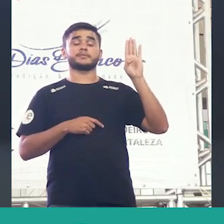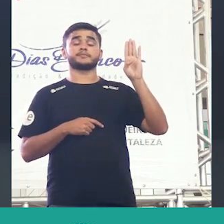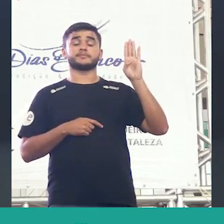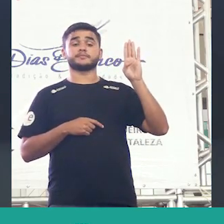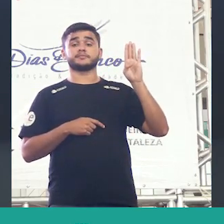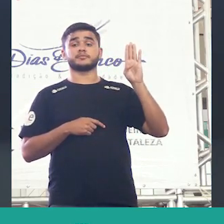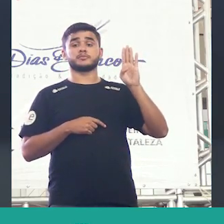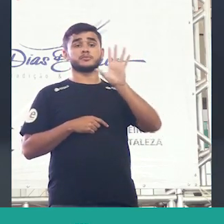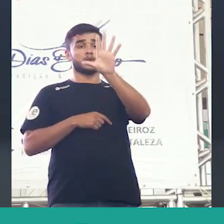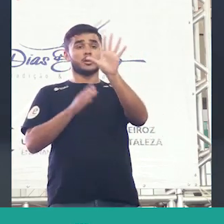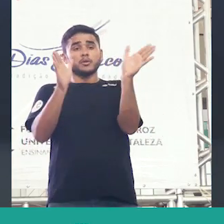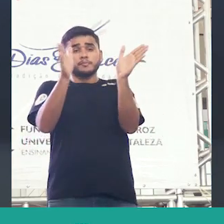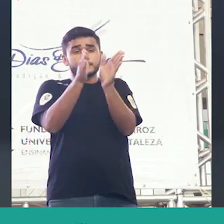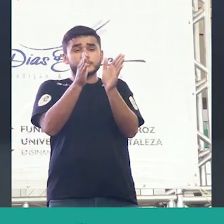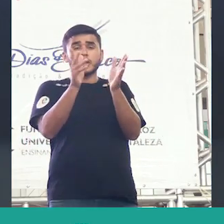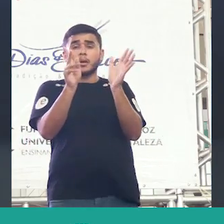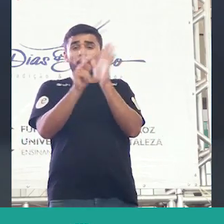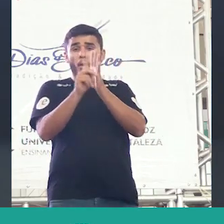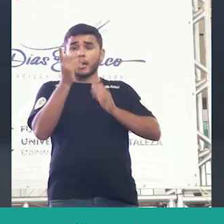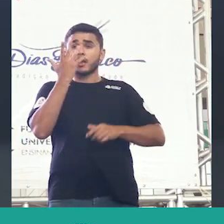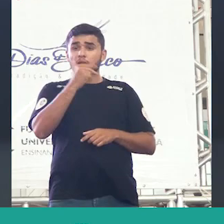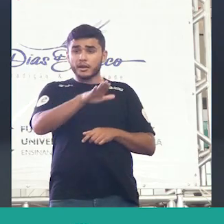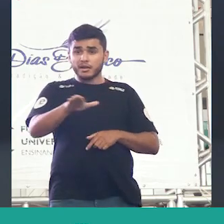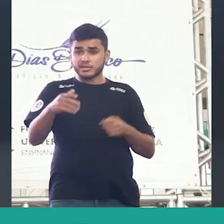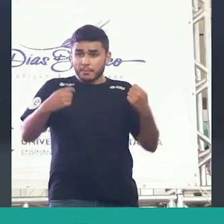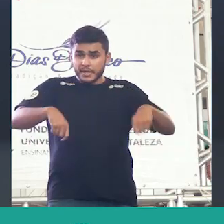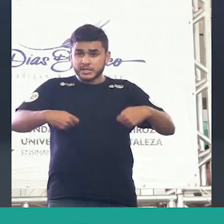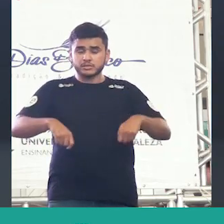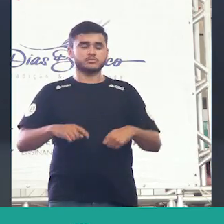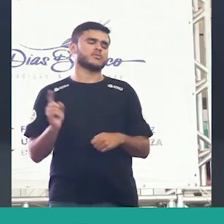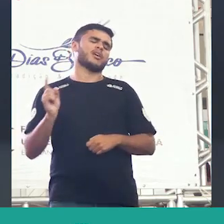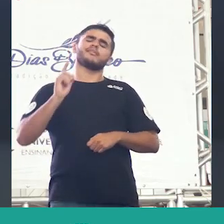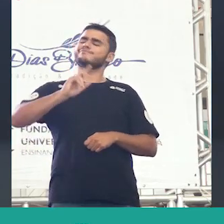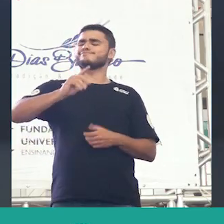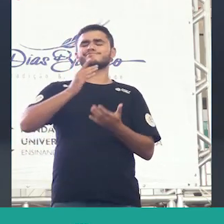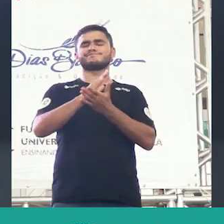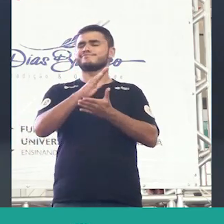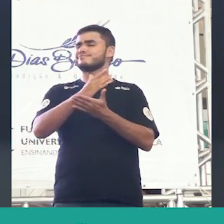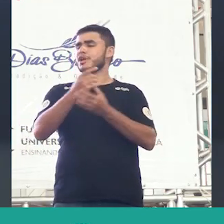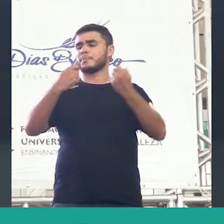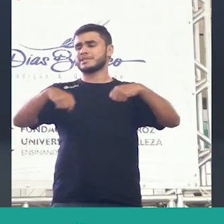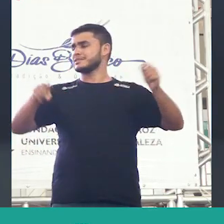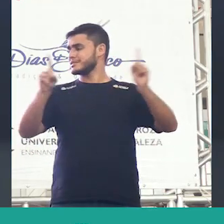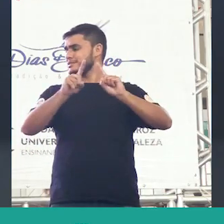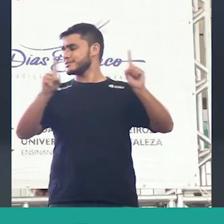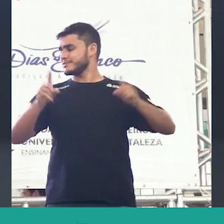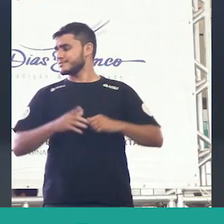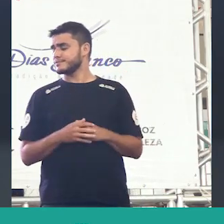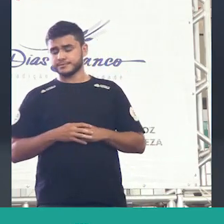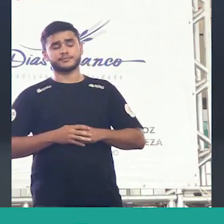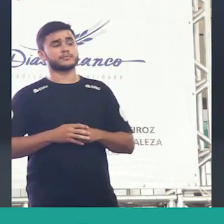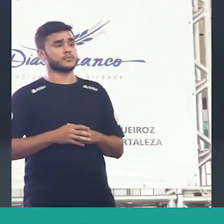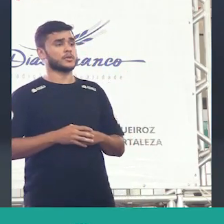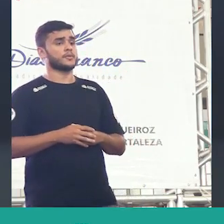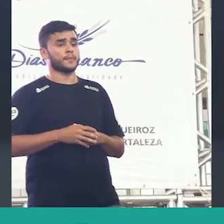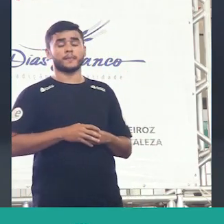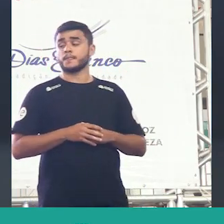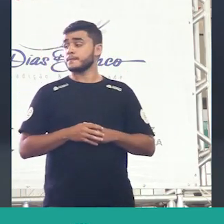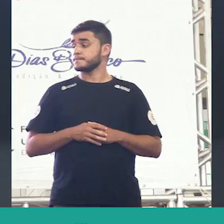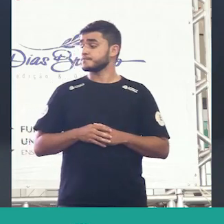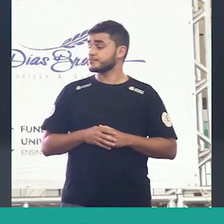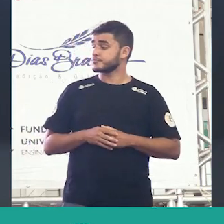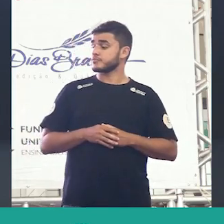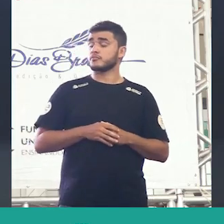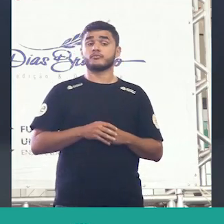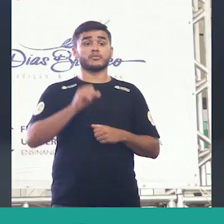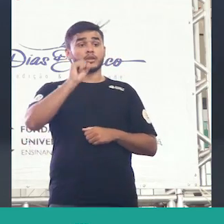bem pequenas, como as de uma criança, não necessita disso. Não necessita disso, ó. Ó. Se